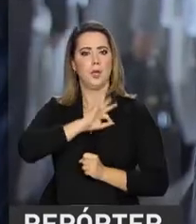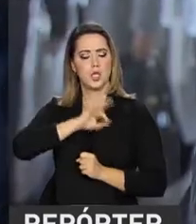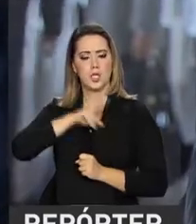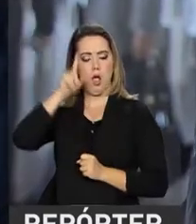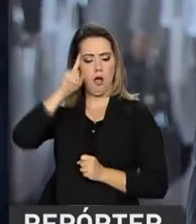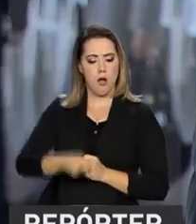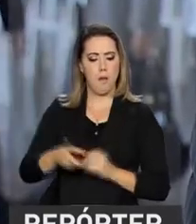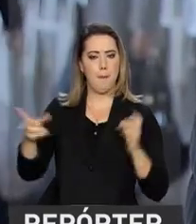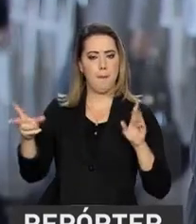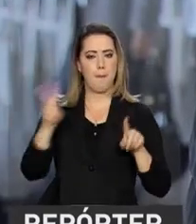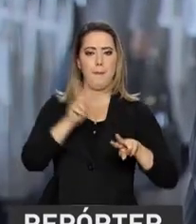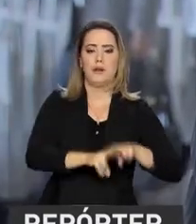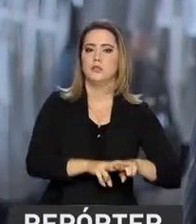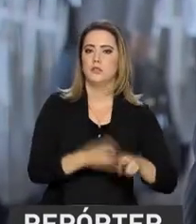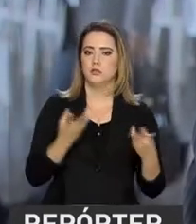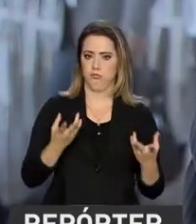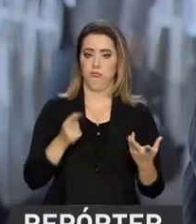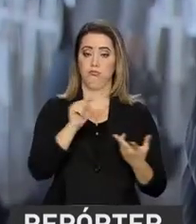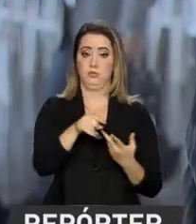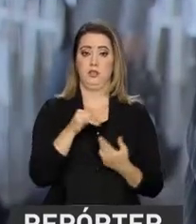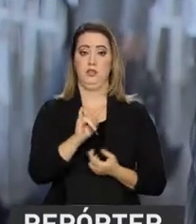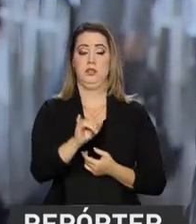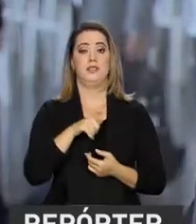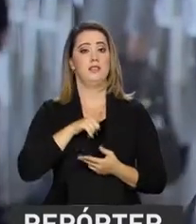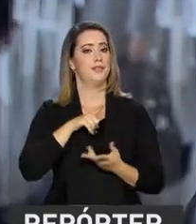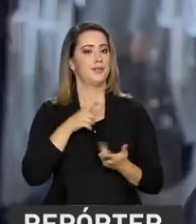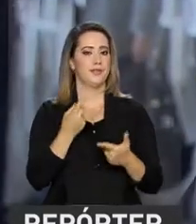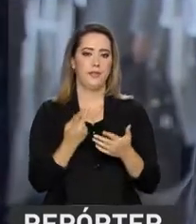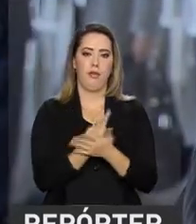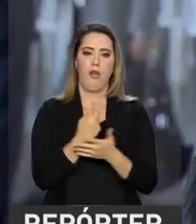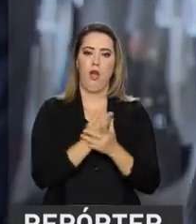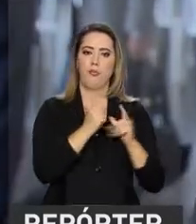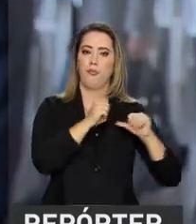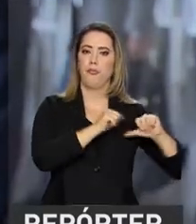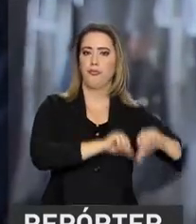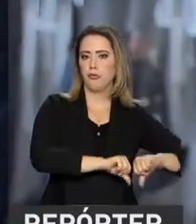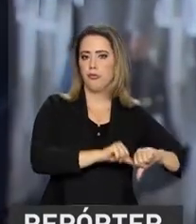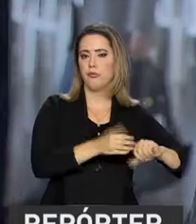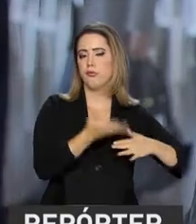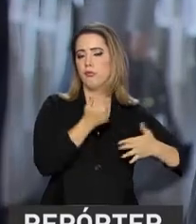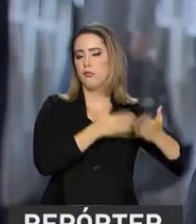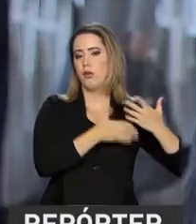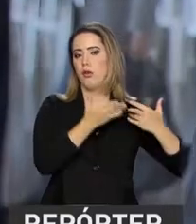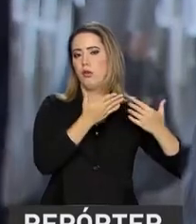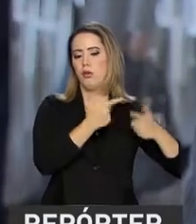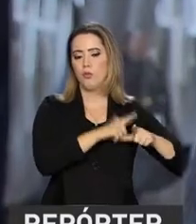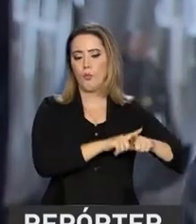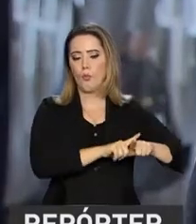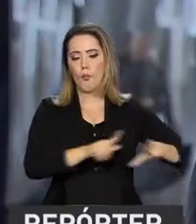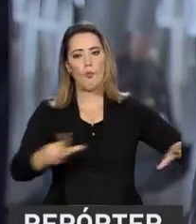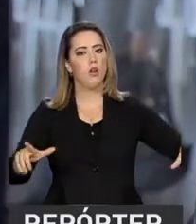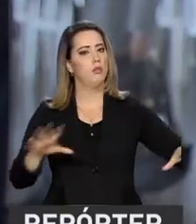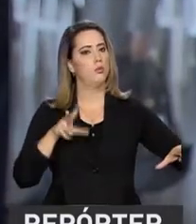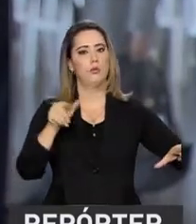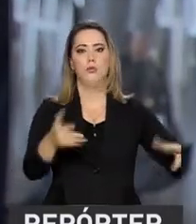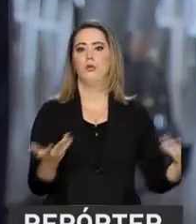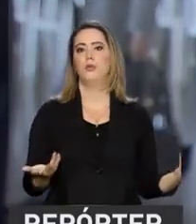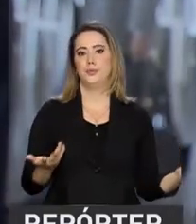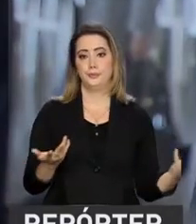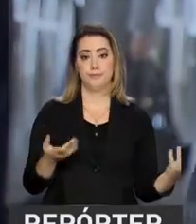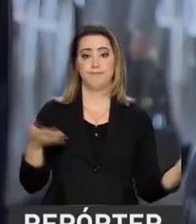sempre que esse comando e controle falha o desmatamento aumento foi o que aconteceu nos anos anteriores tão logo eu cheguei no ministério